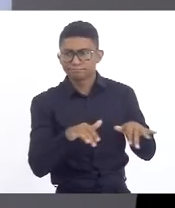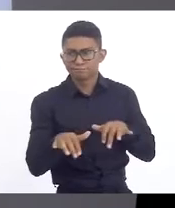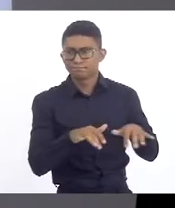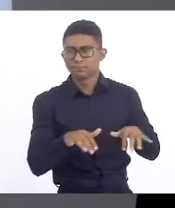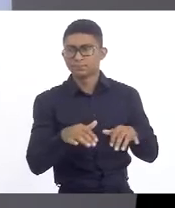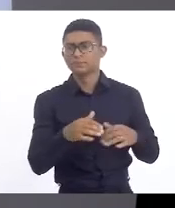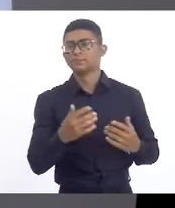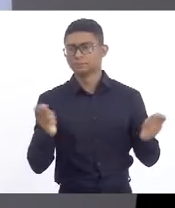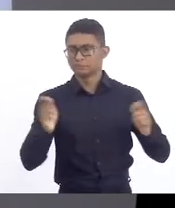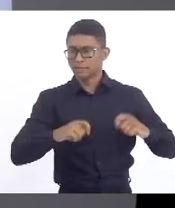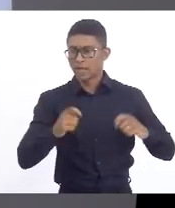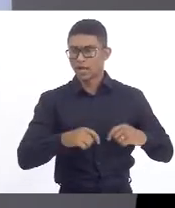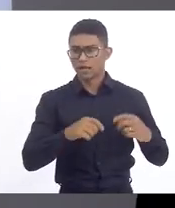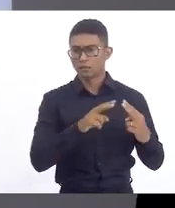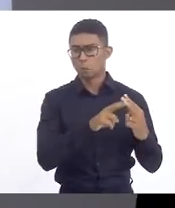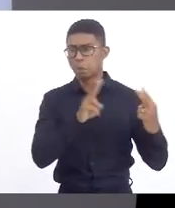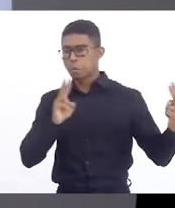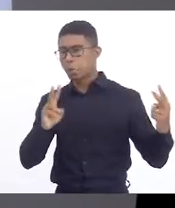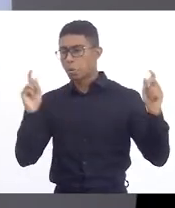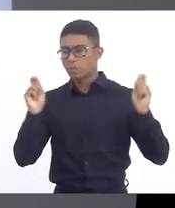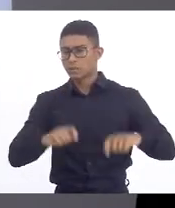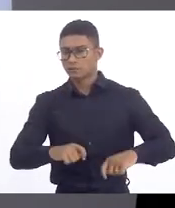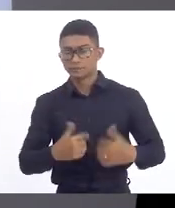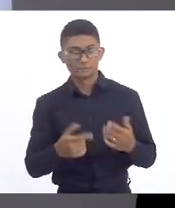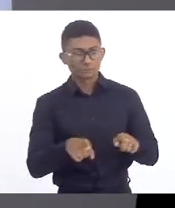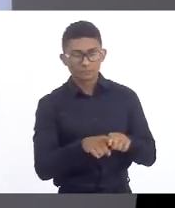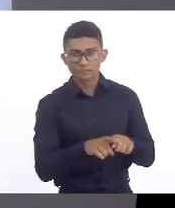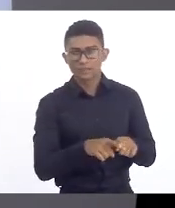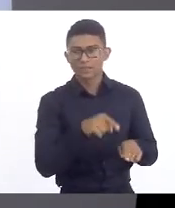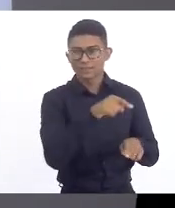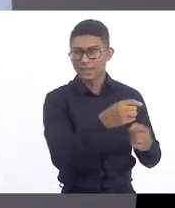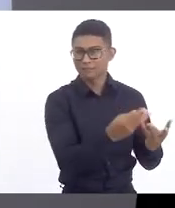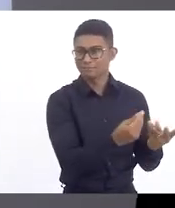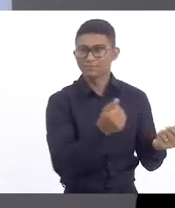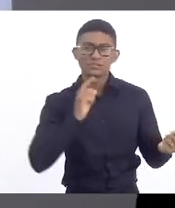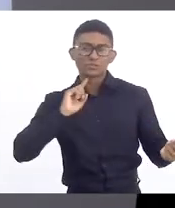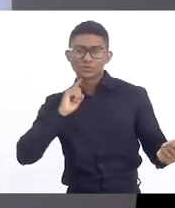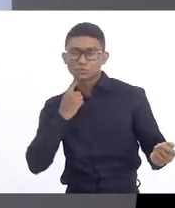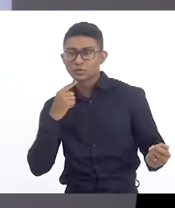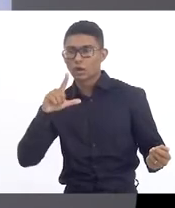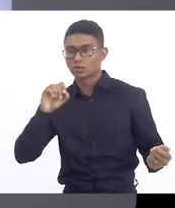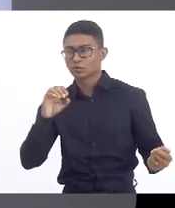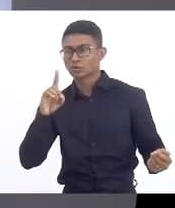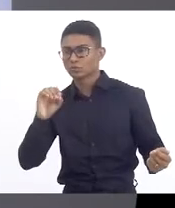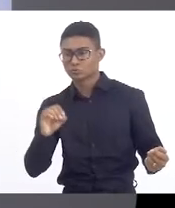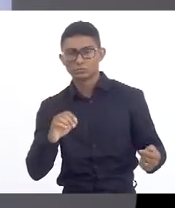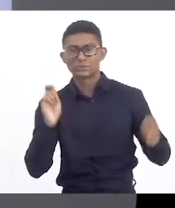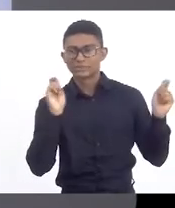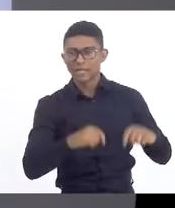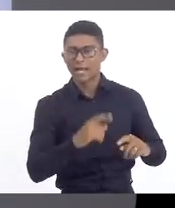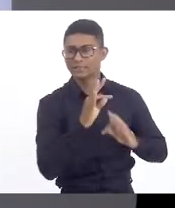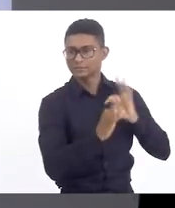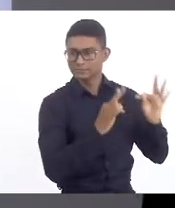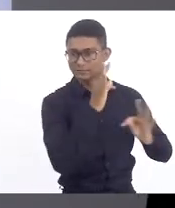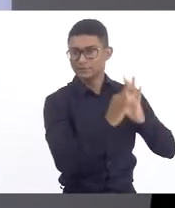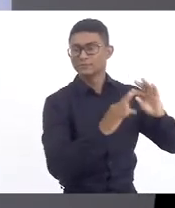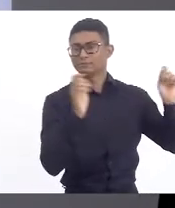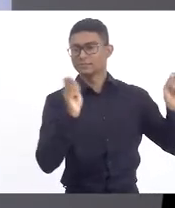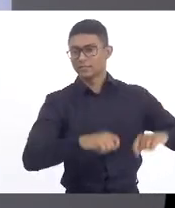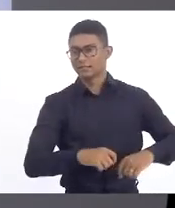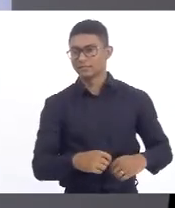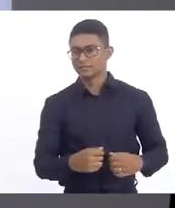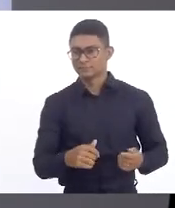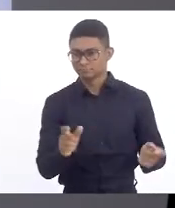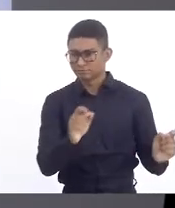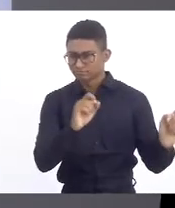SEDAI. Tratamento de lodo. Essa estação está contemplada, todo o tratamento de lodo dela. É, dá para passar um